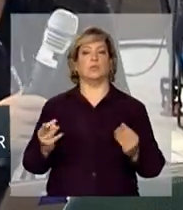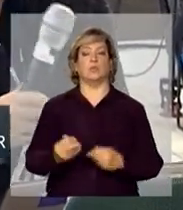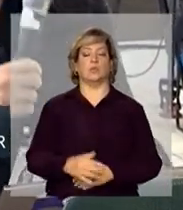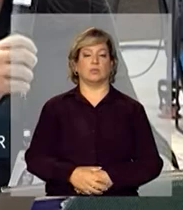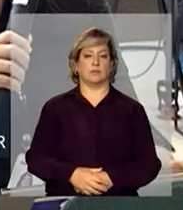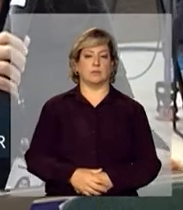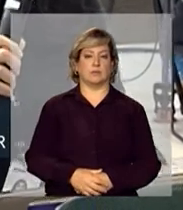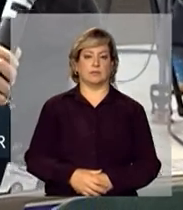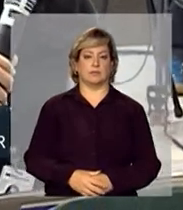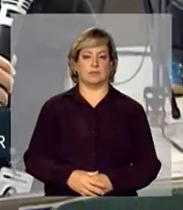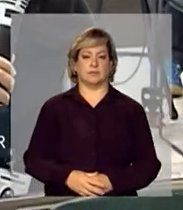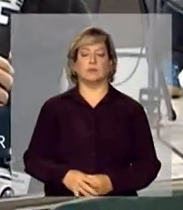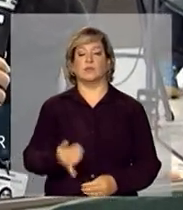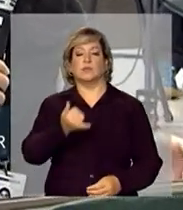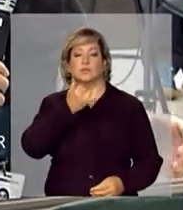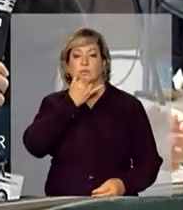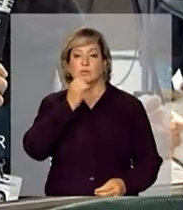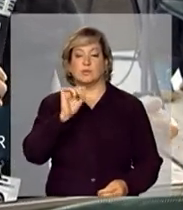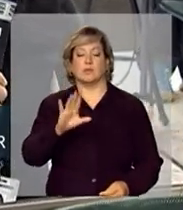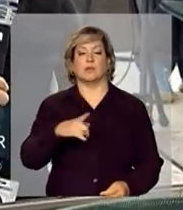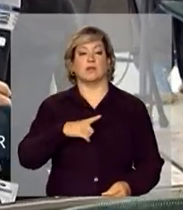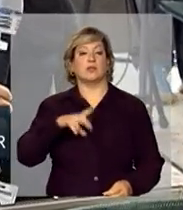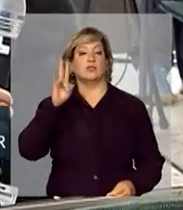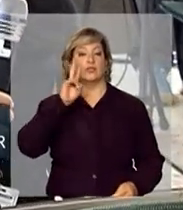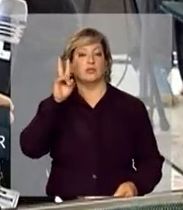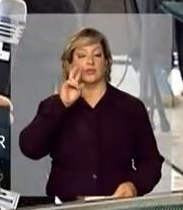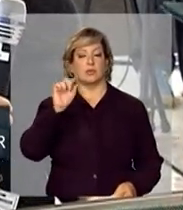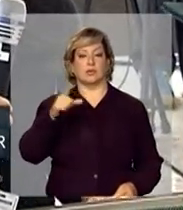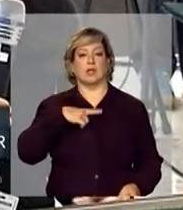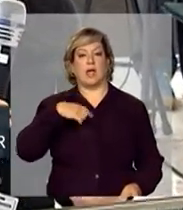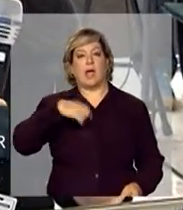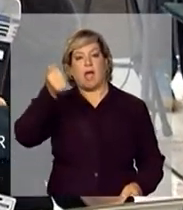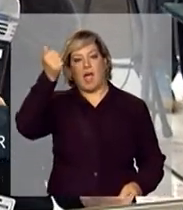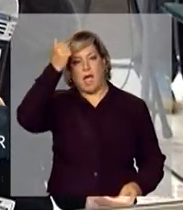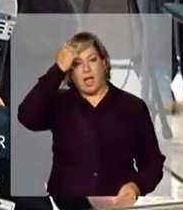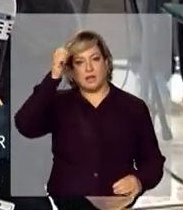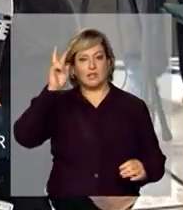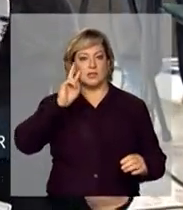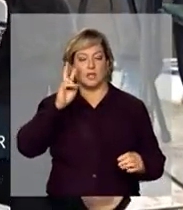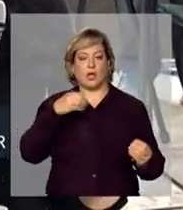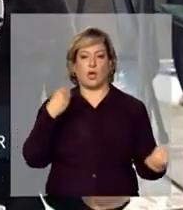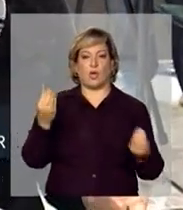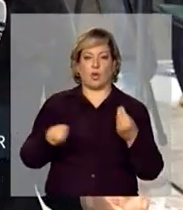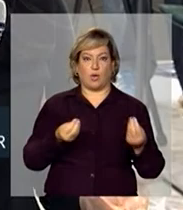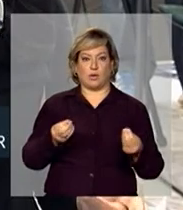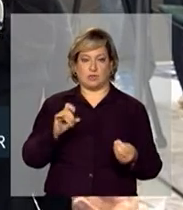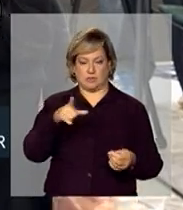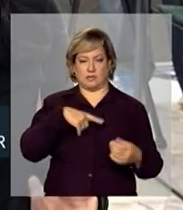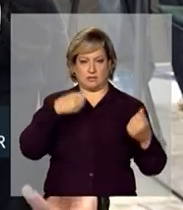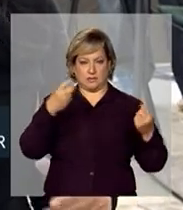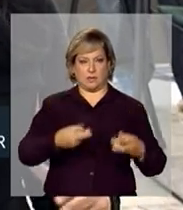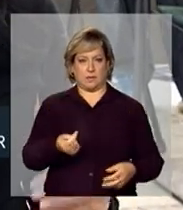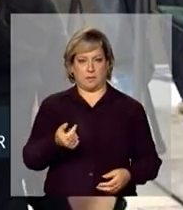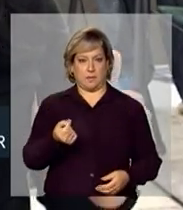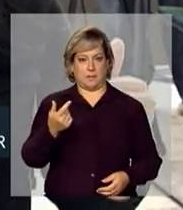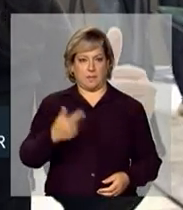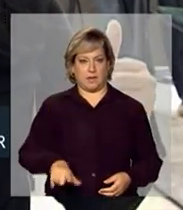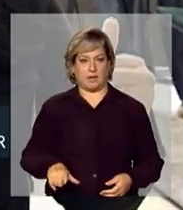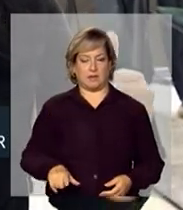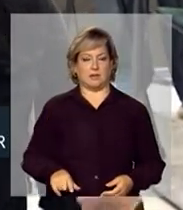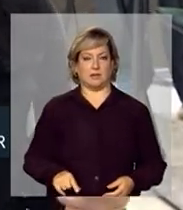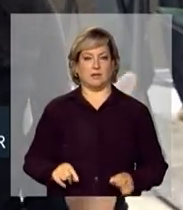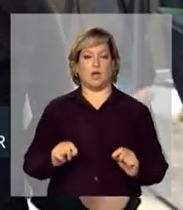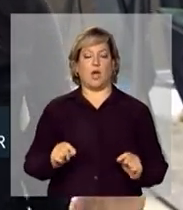todo desculpa é sobre o arrependimento em relação ao Começo eletrônico que se a senhora puder só explicar um pouquinho mais